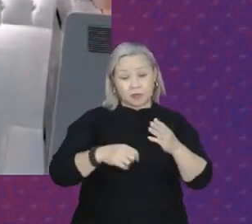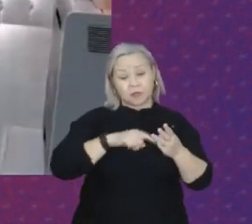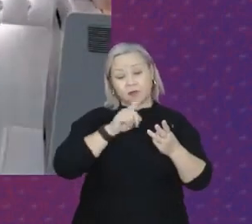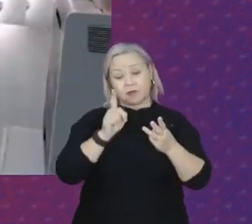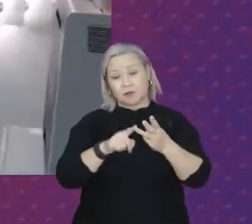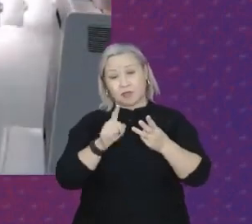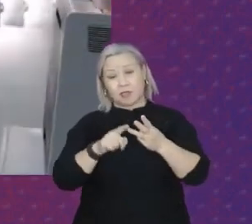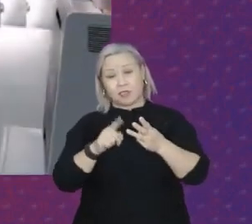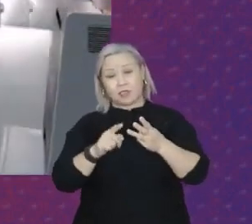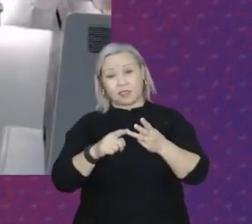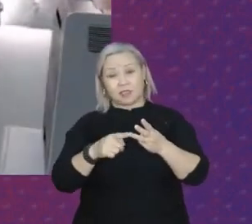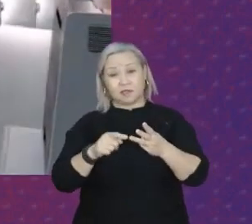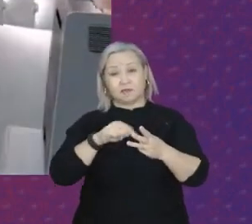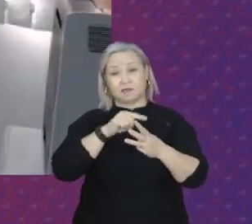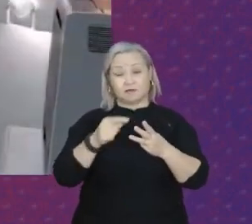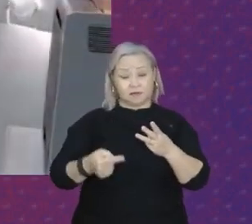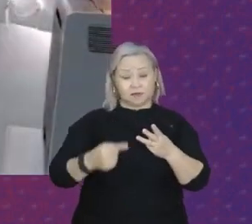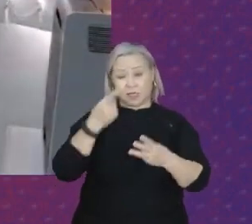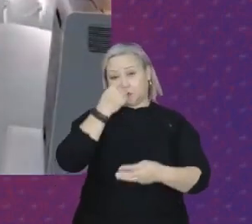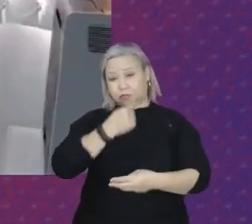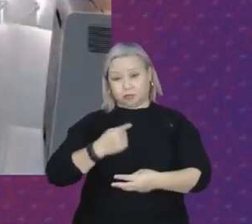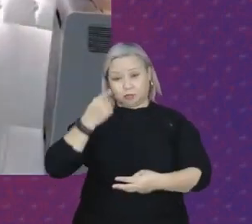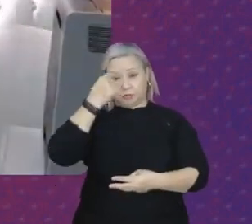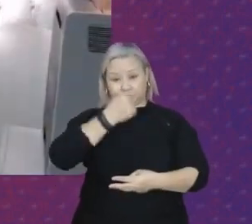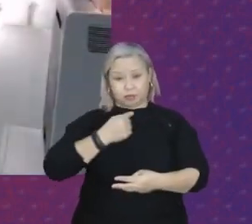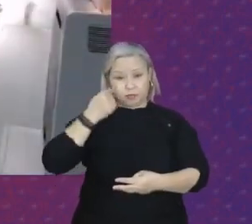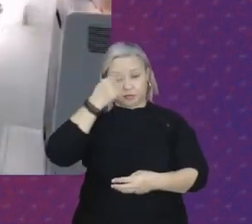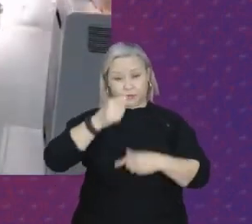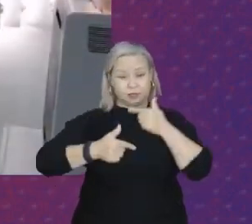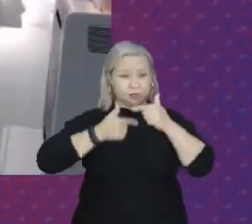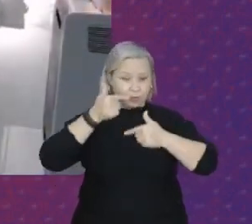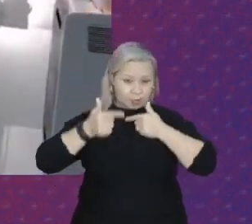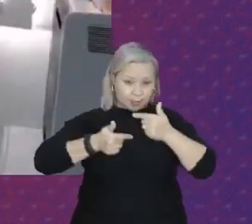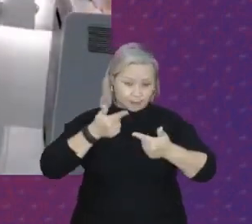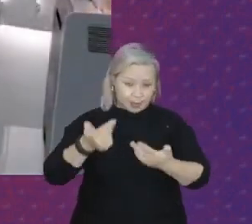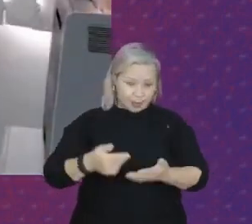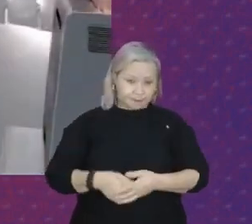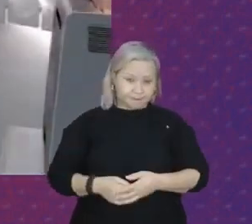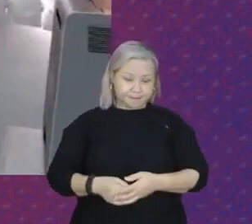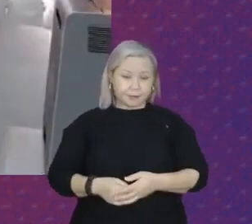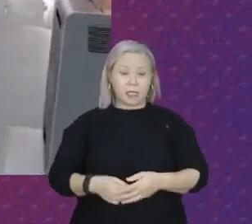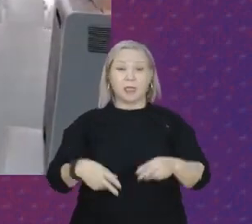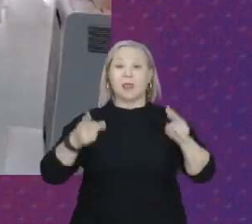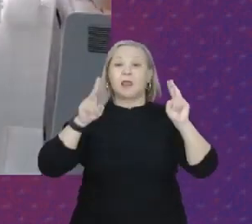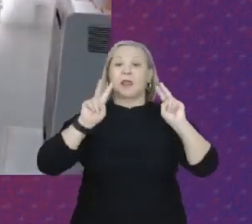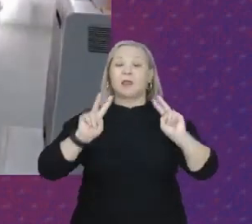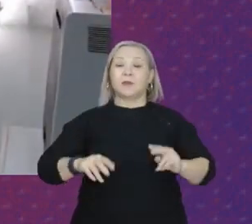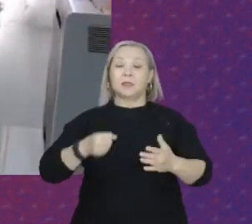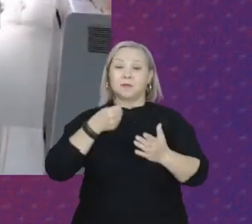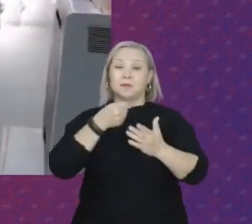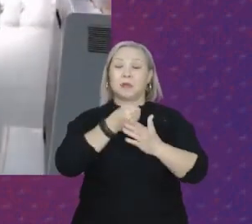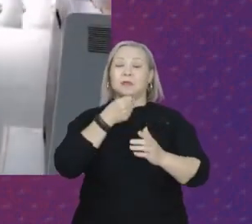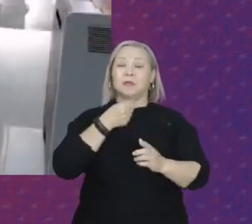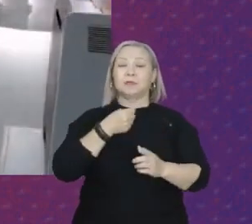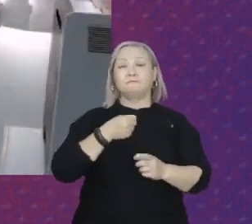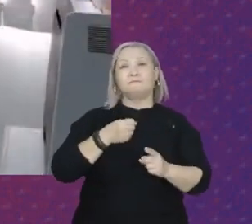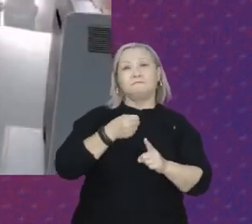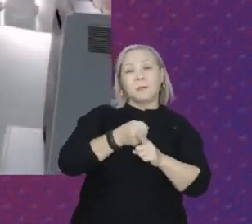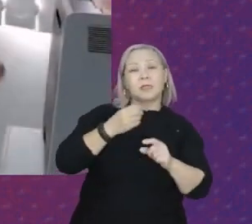quarto turno, né, de jornada de trabalho e muitas vezes impactando, inclusive, a decisão da